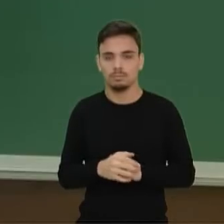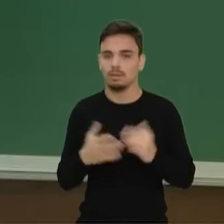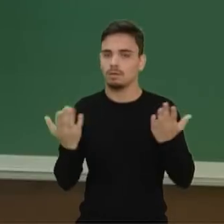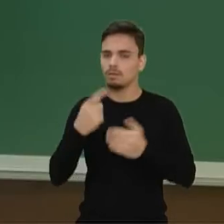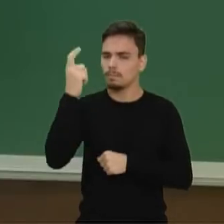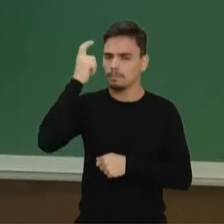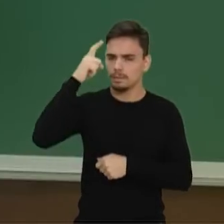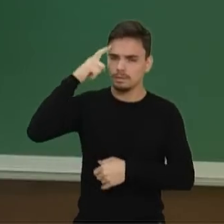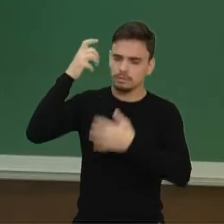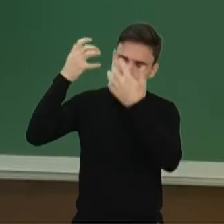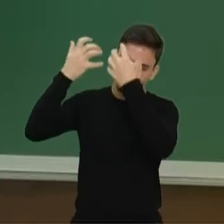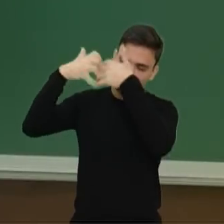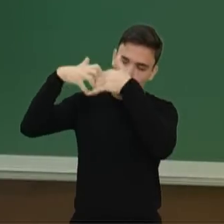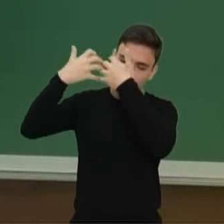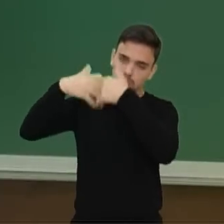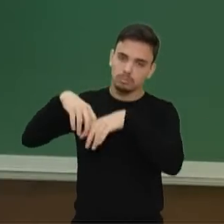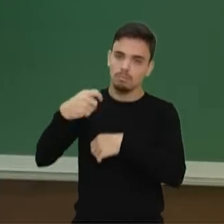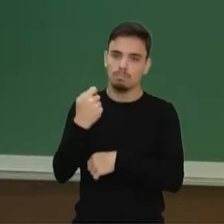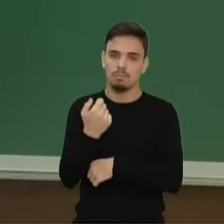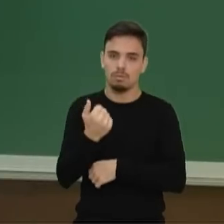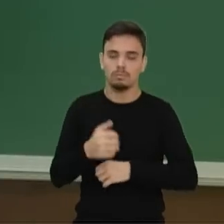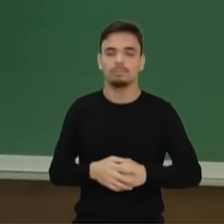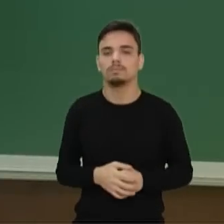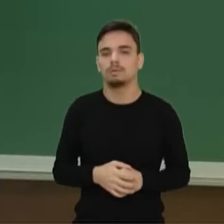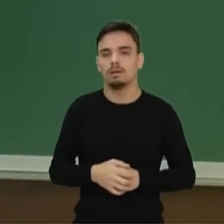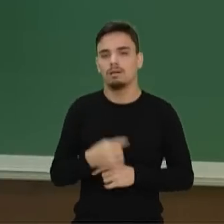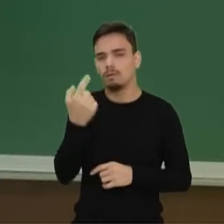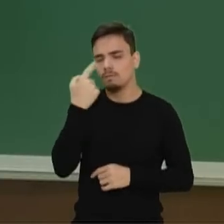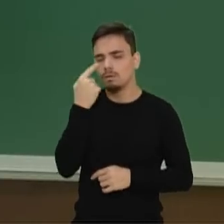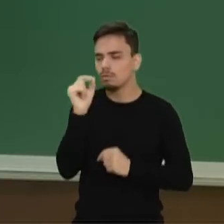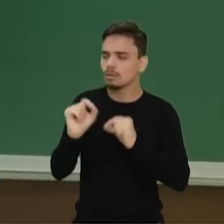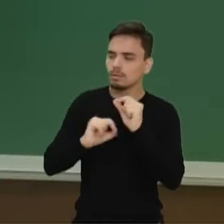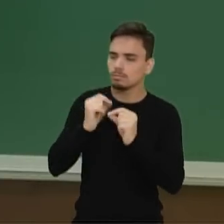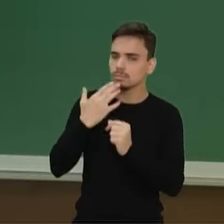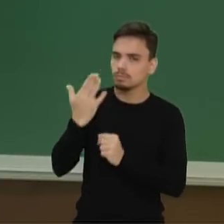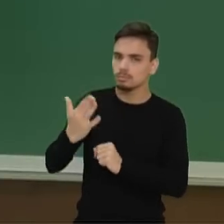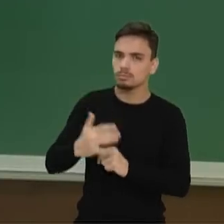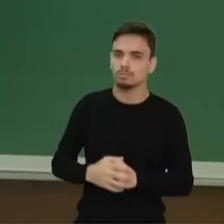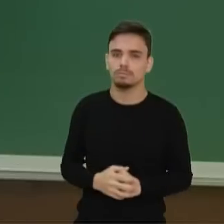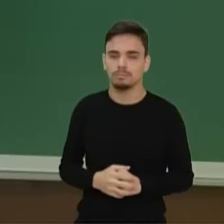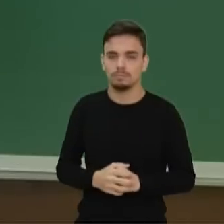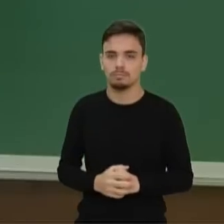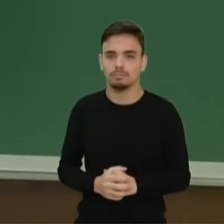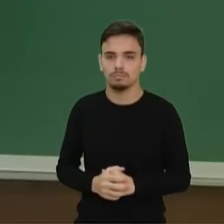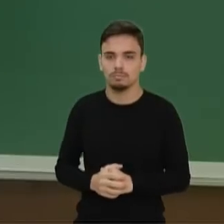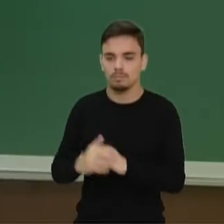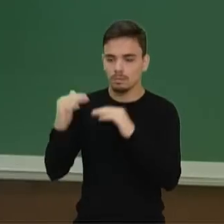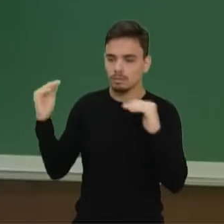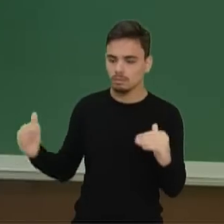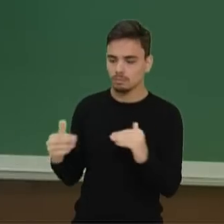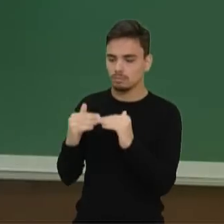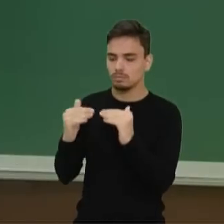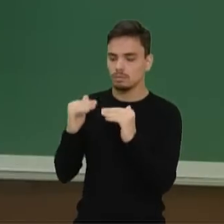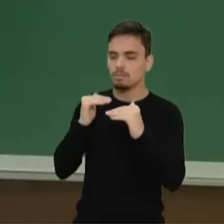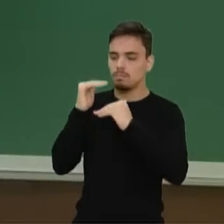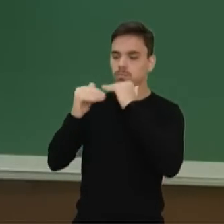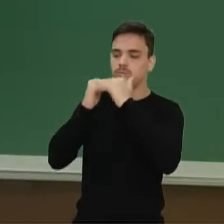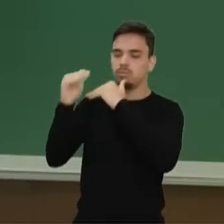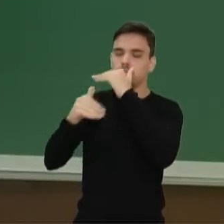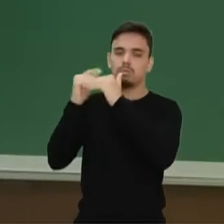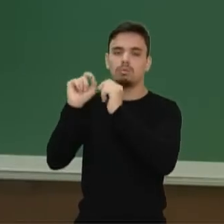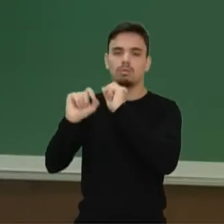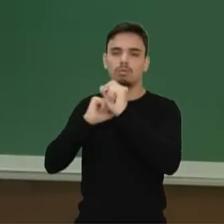Vamos pensar um pouquinho agora? Vamos verificar lá o que está pedindo para a gente? De acordo com o processo de formação, a